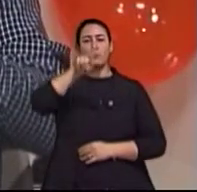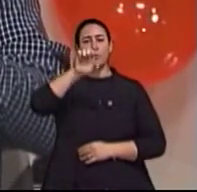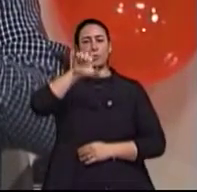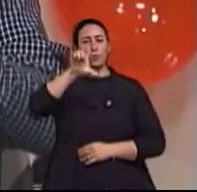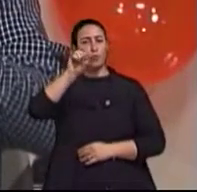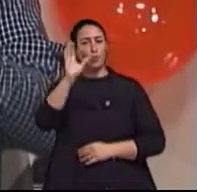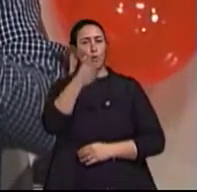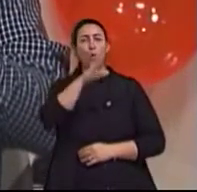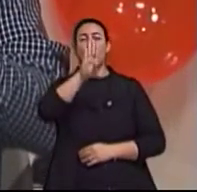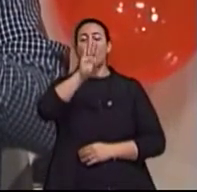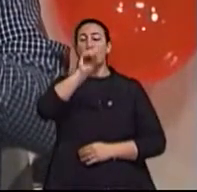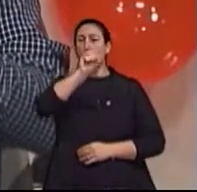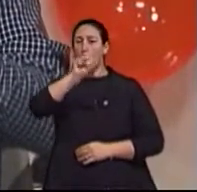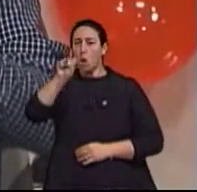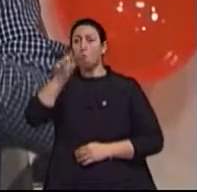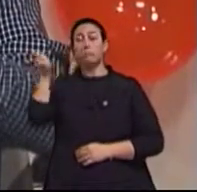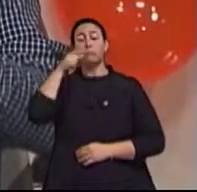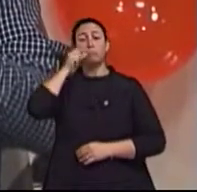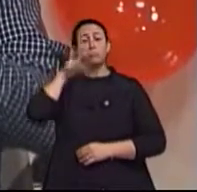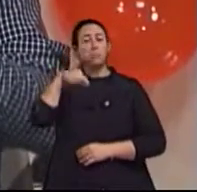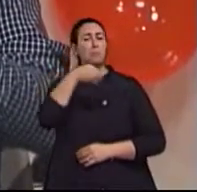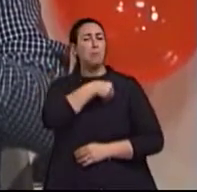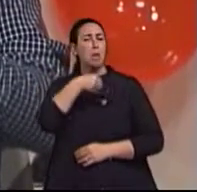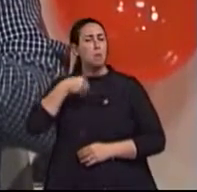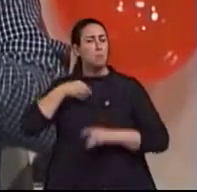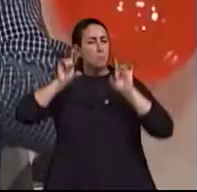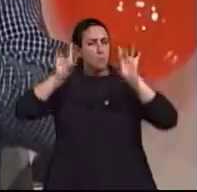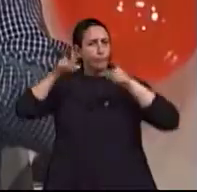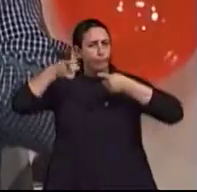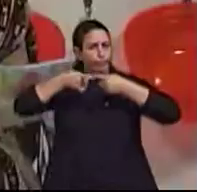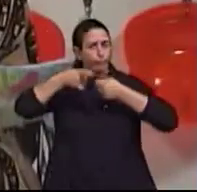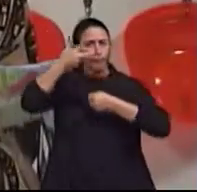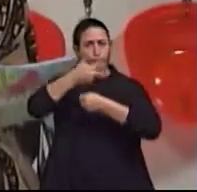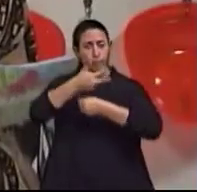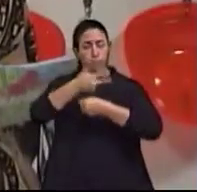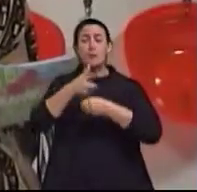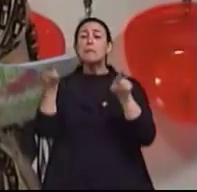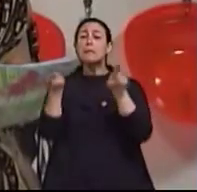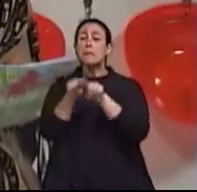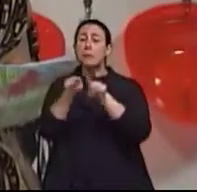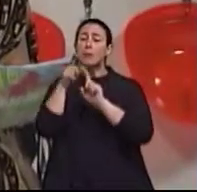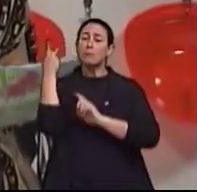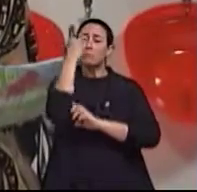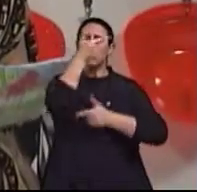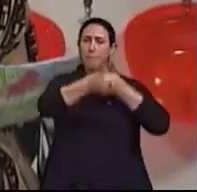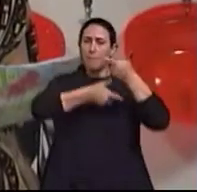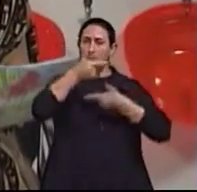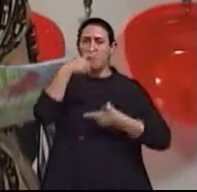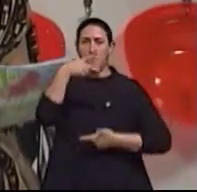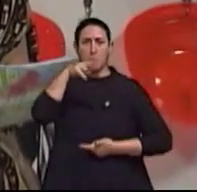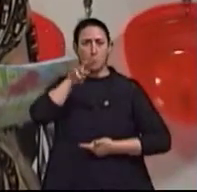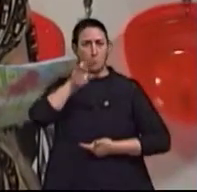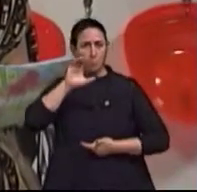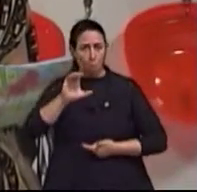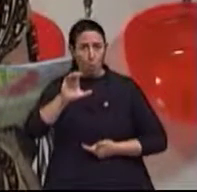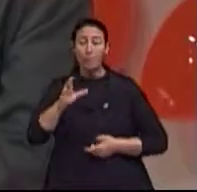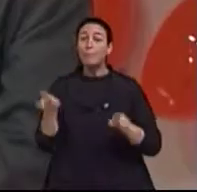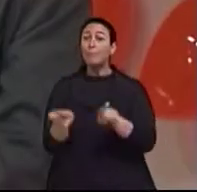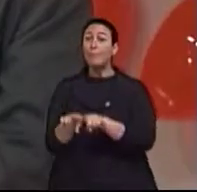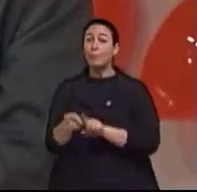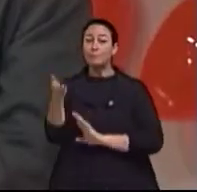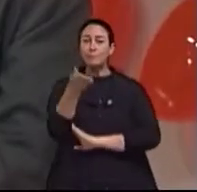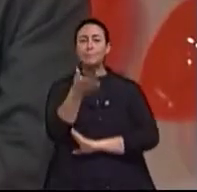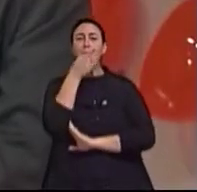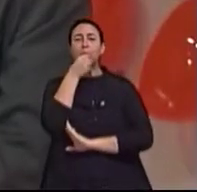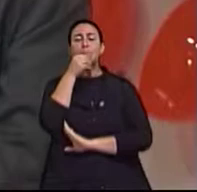de Geriatria e Gerontologia da PUC, a Pontifícia Universidade Católica do Rio Grande do Sul. E também está conosco Humberto Lipo,